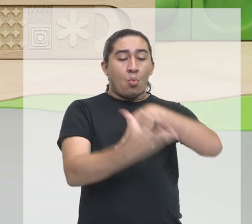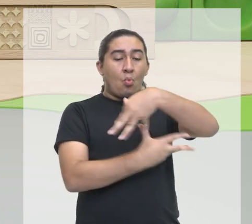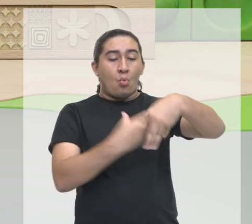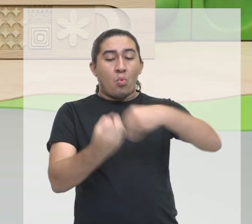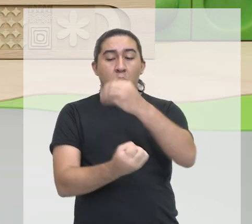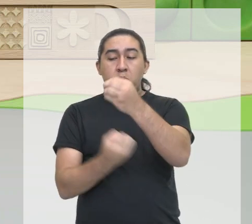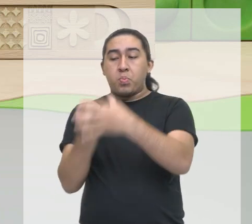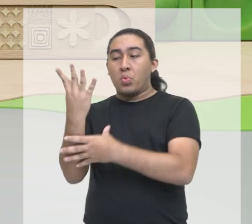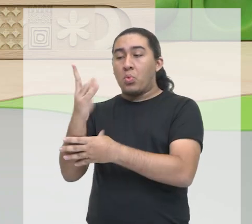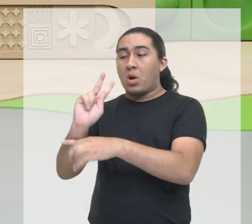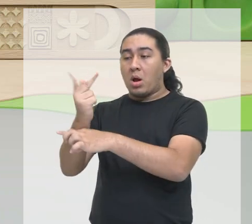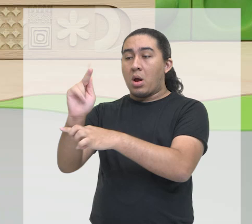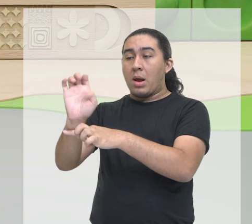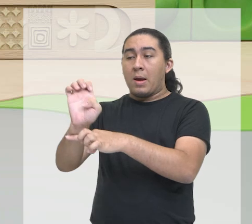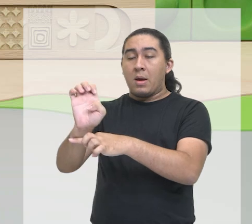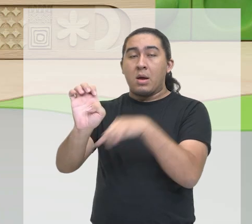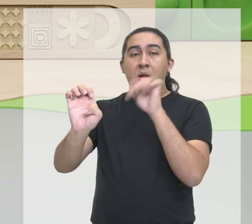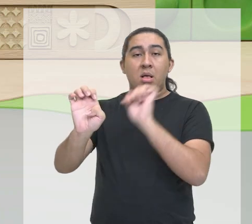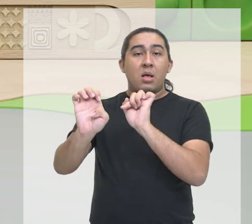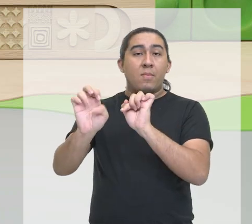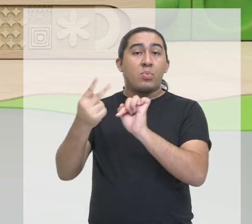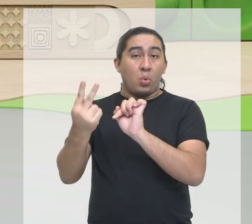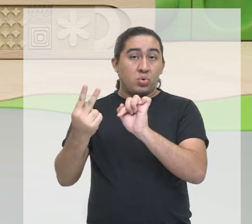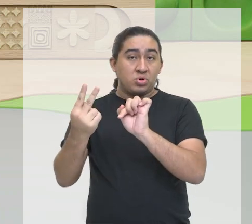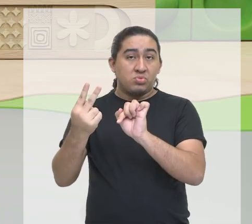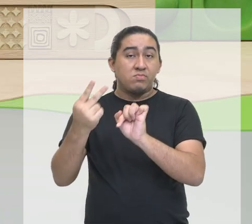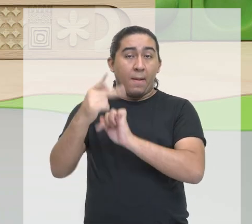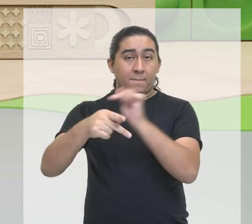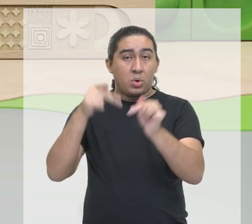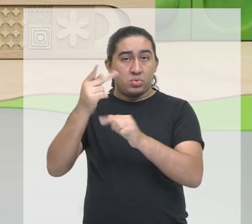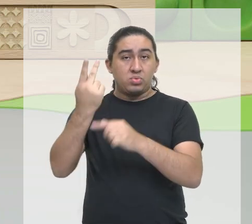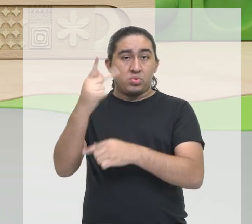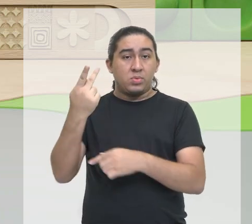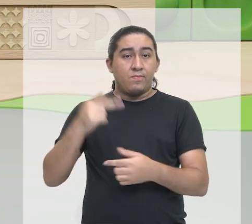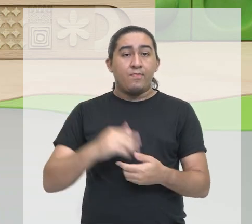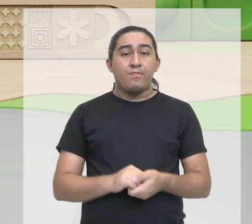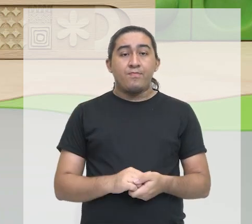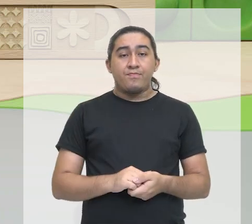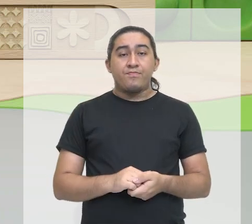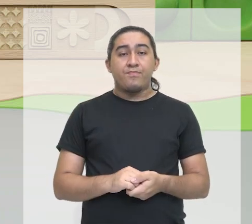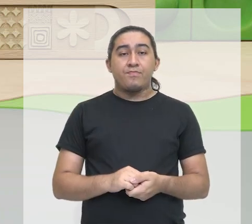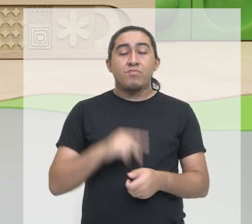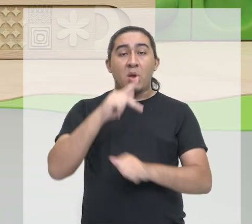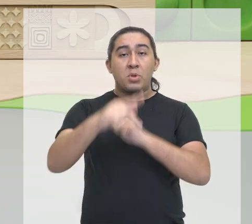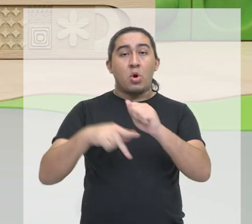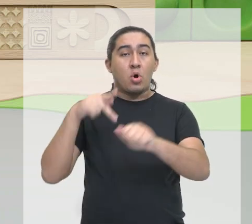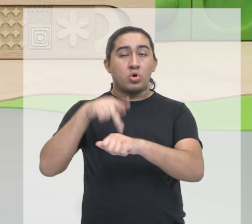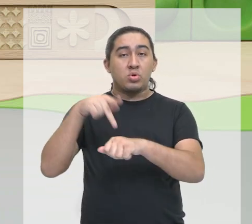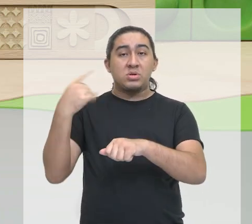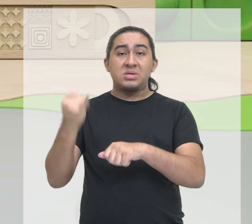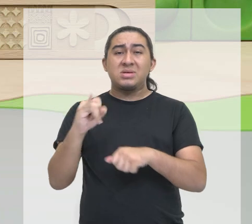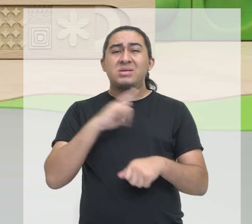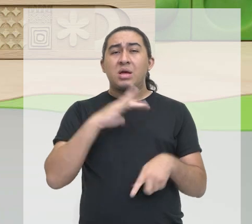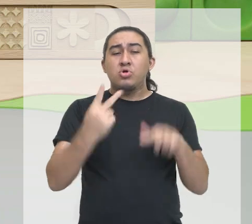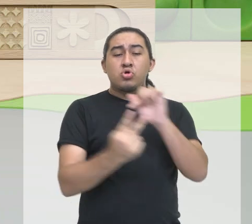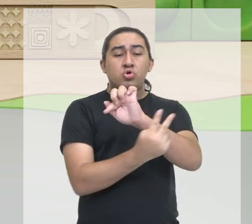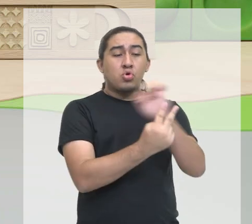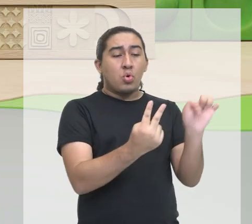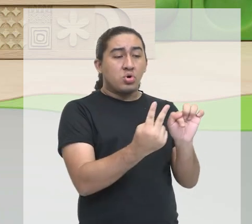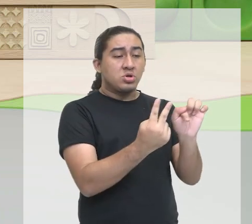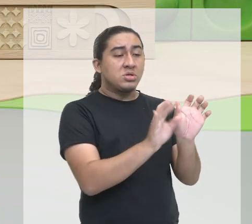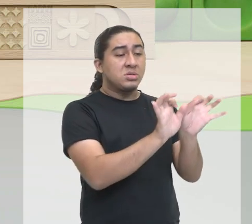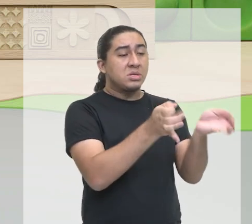elemento químico chamado hélio, que tem 2 prótons por sua vez, certo? Então, quando você junta 2 elementos mais